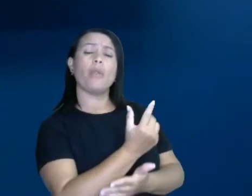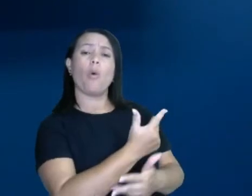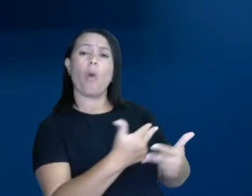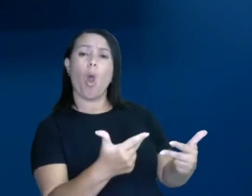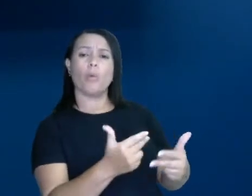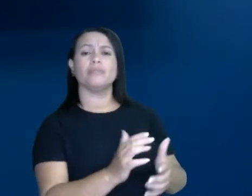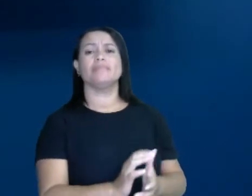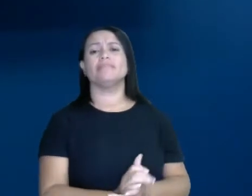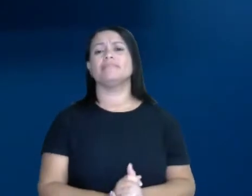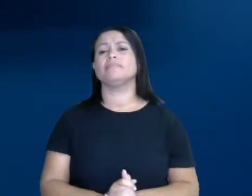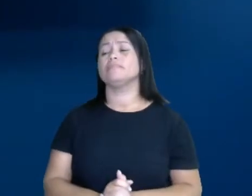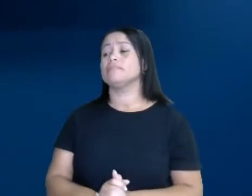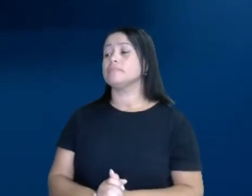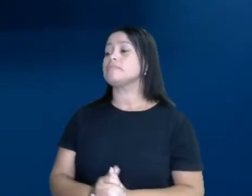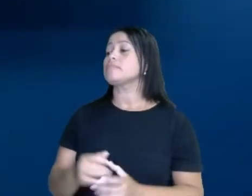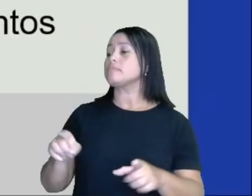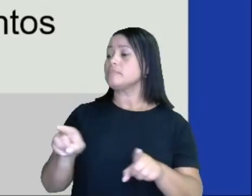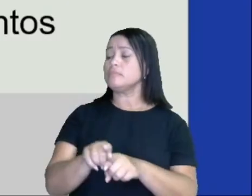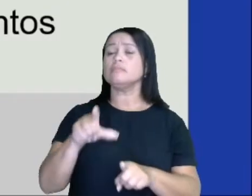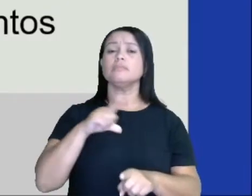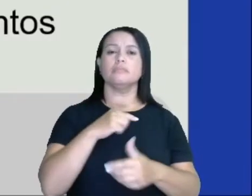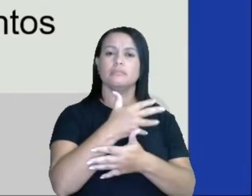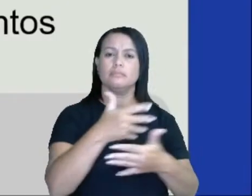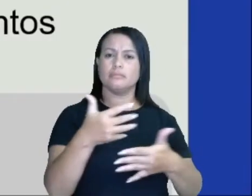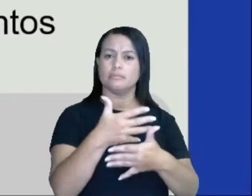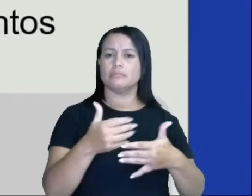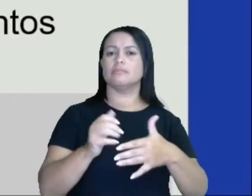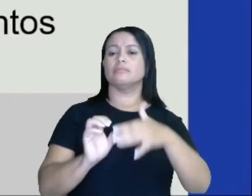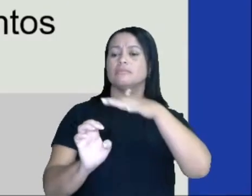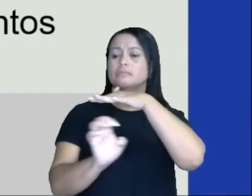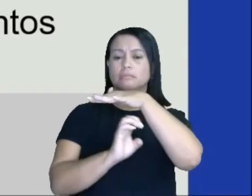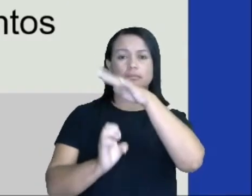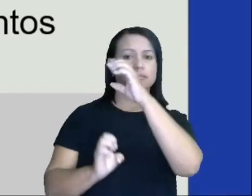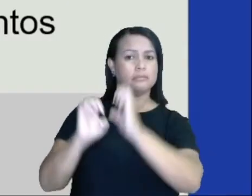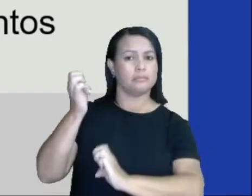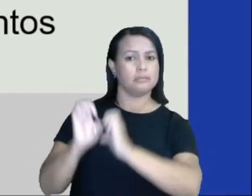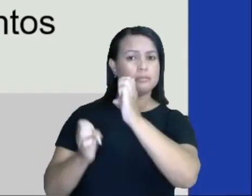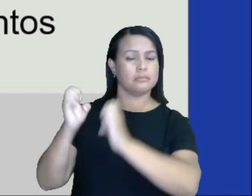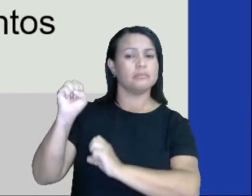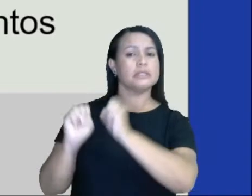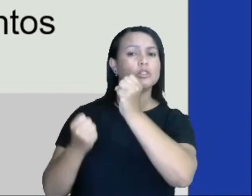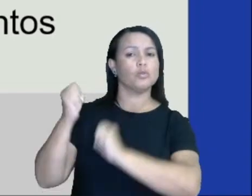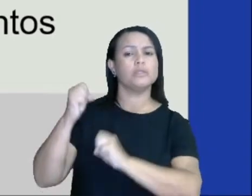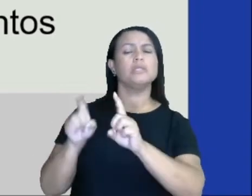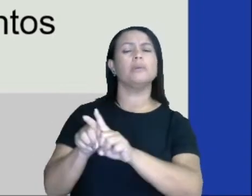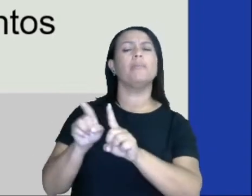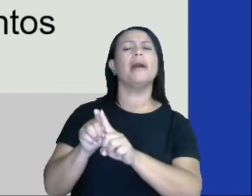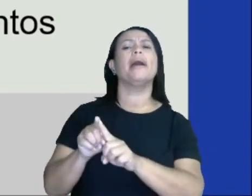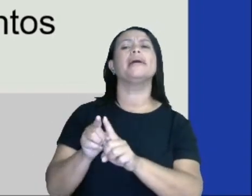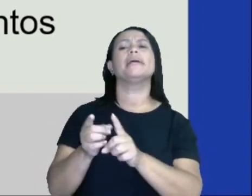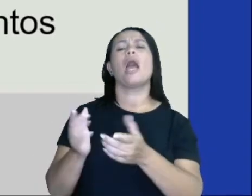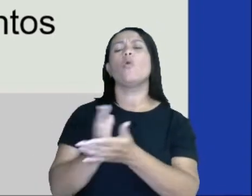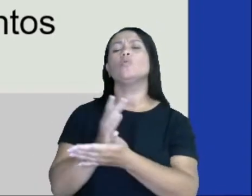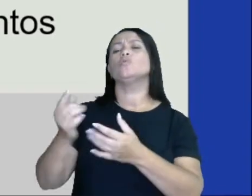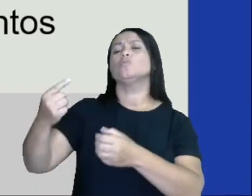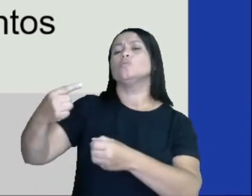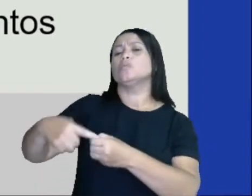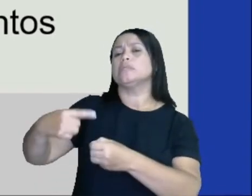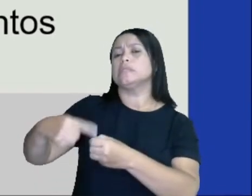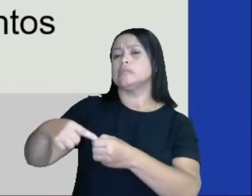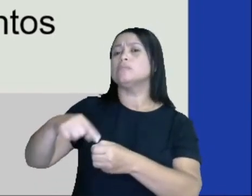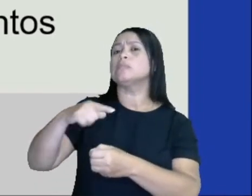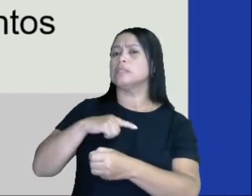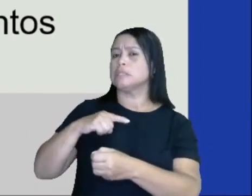tá bem? Temos também as cidades industriais, que correspondem àqueles municípios que concentram um grande número